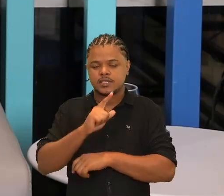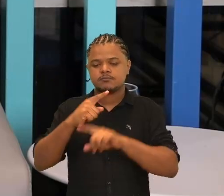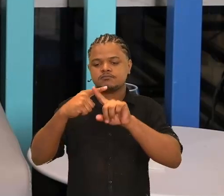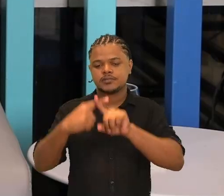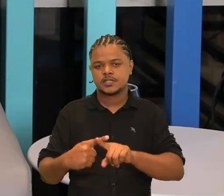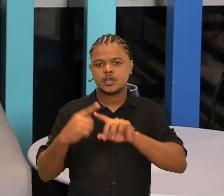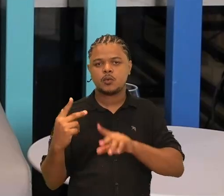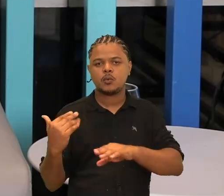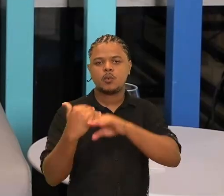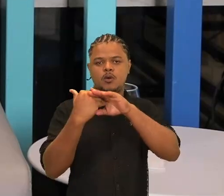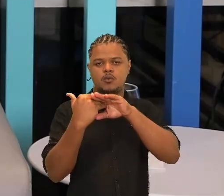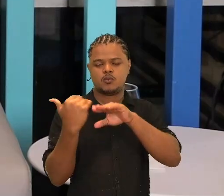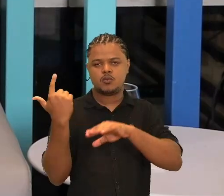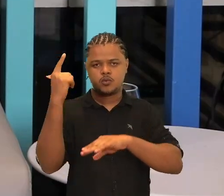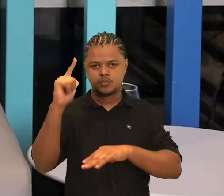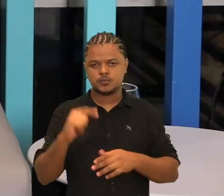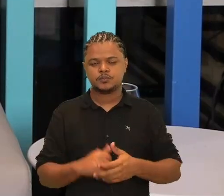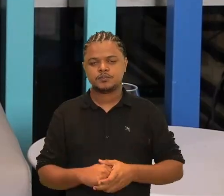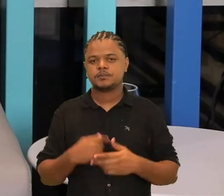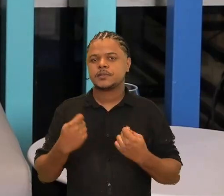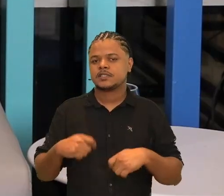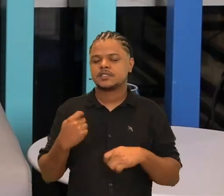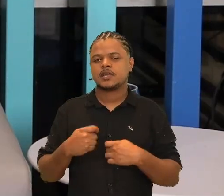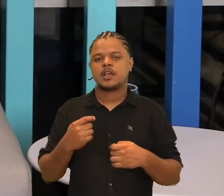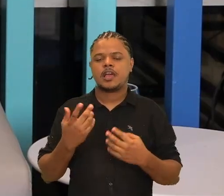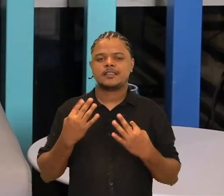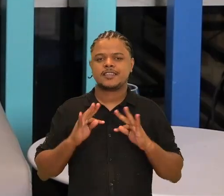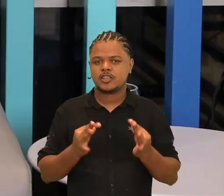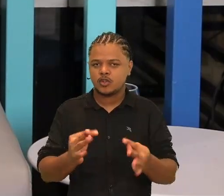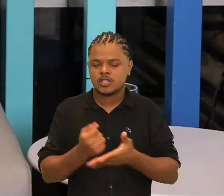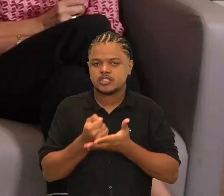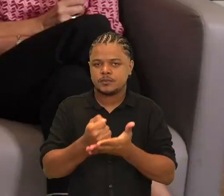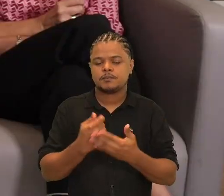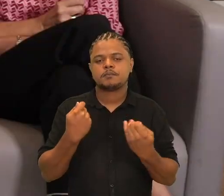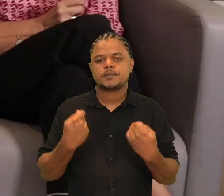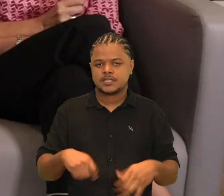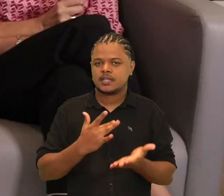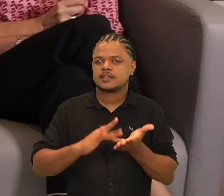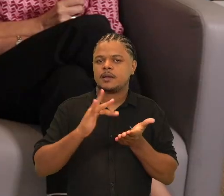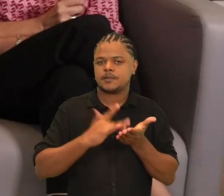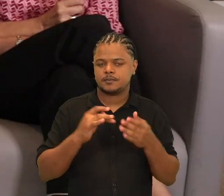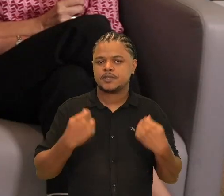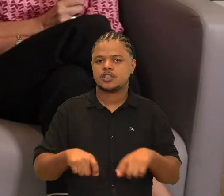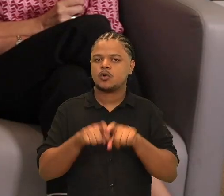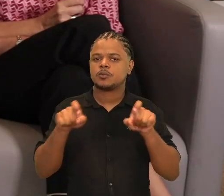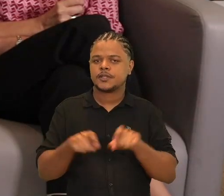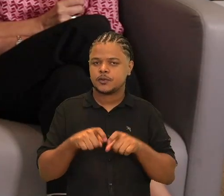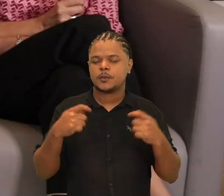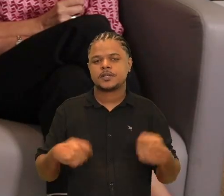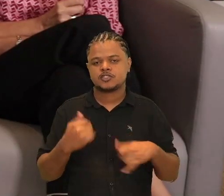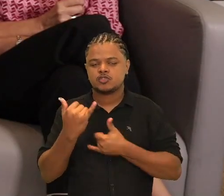em igualdade com o outro? Ah, ele precisa de uma tecnologia assistiva, ele precisa de um tablet, ele precisa de um computador, ele precisa de